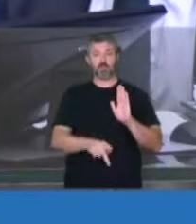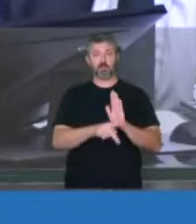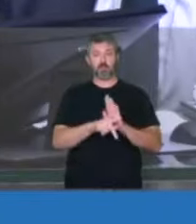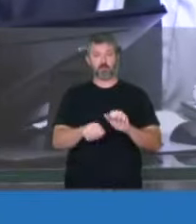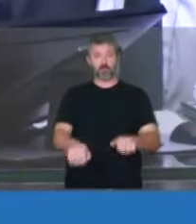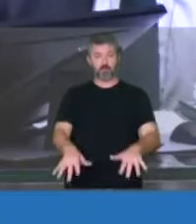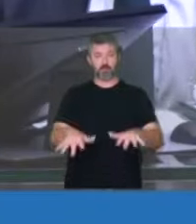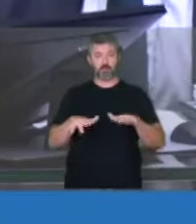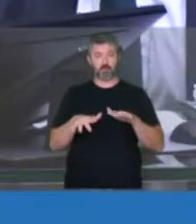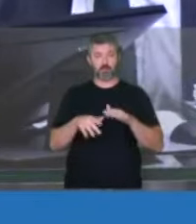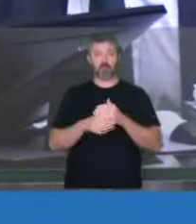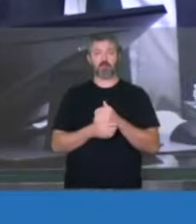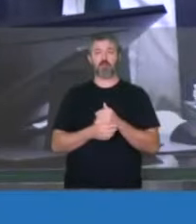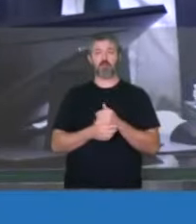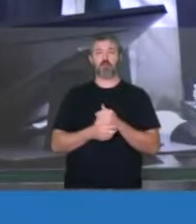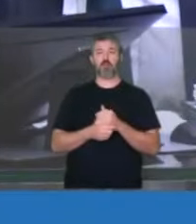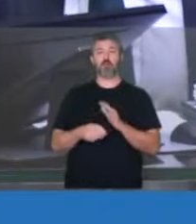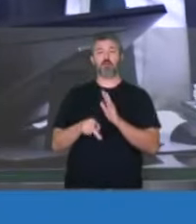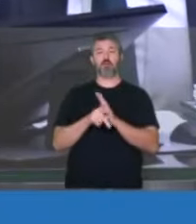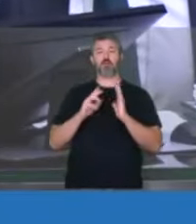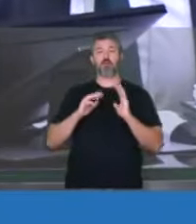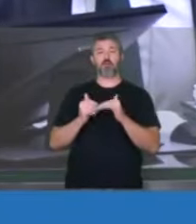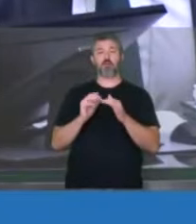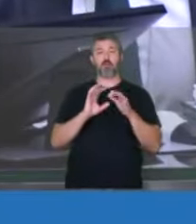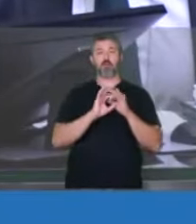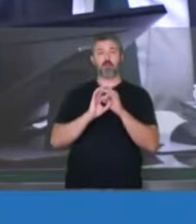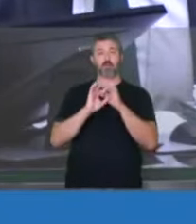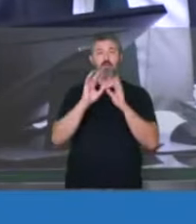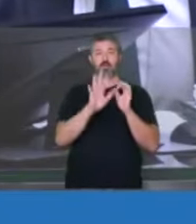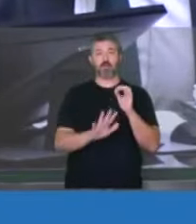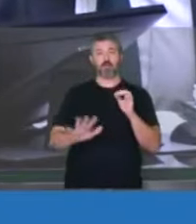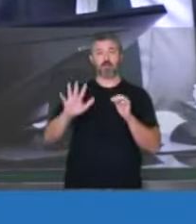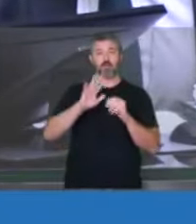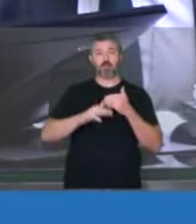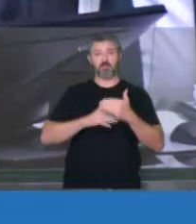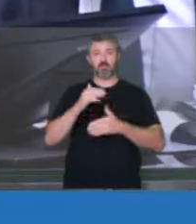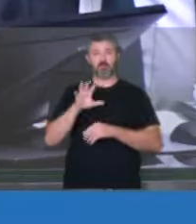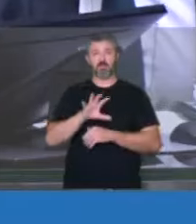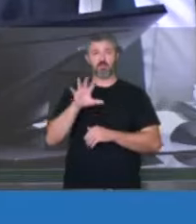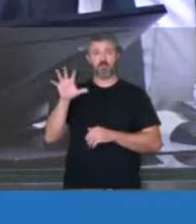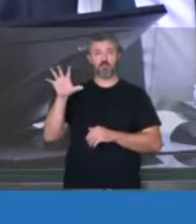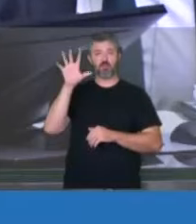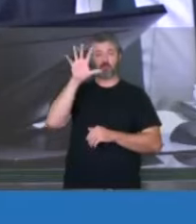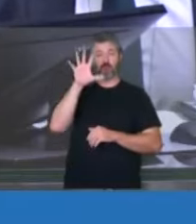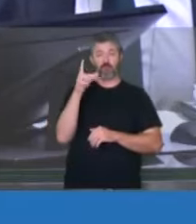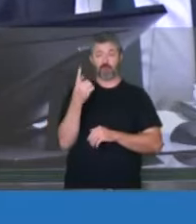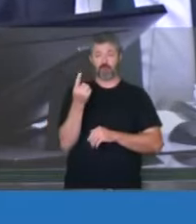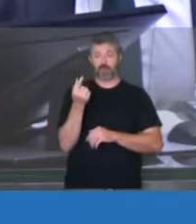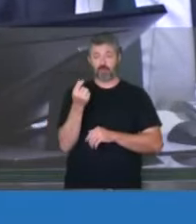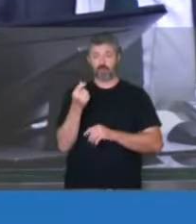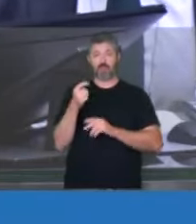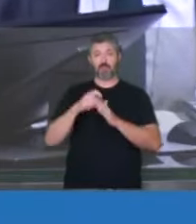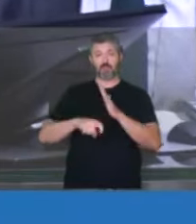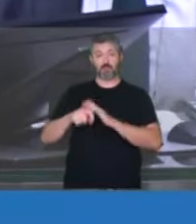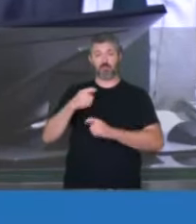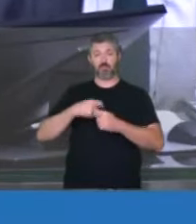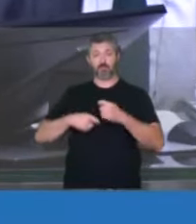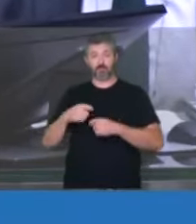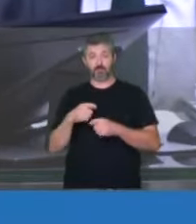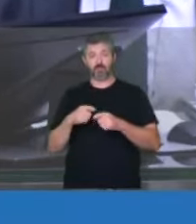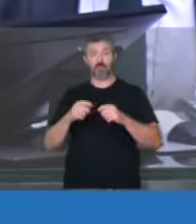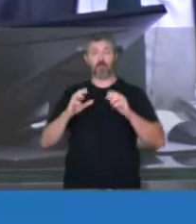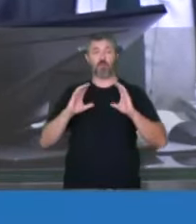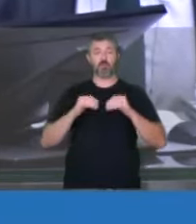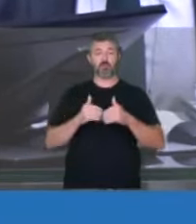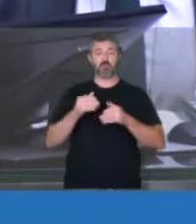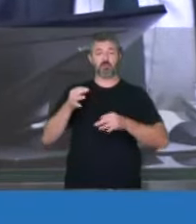tipo de alteração veio aqui pro Senado a gente estava ouvindo os discursos também dos parlamentares a oposição a